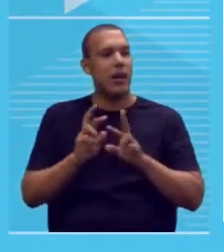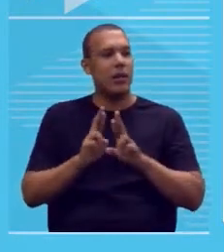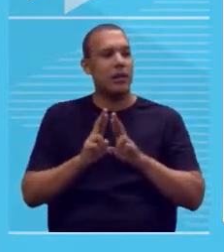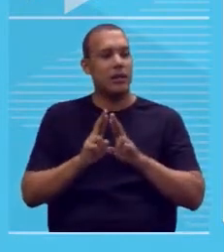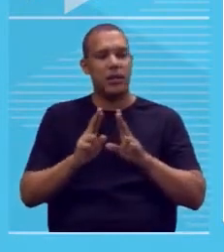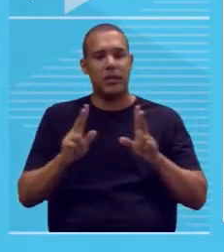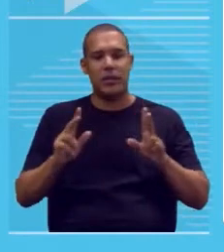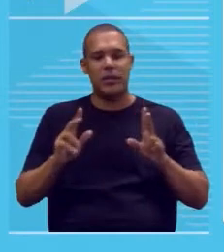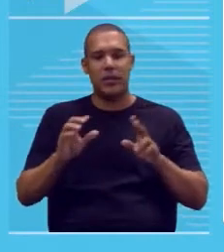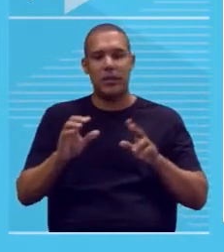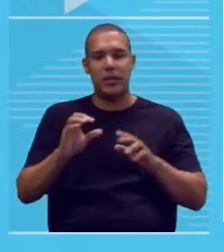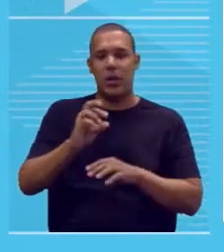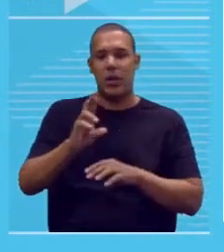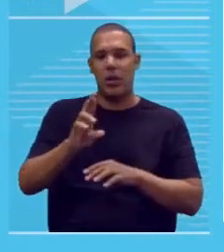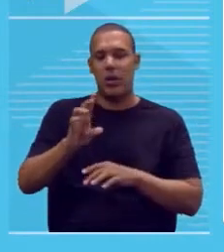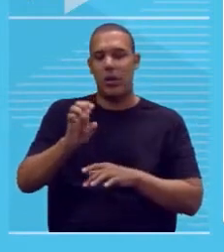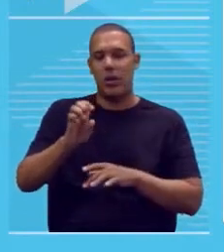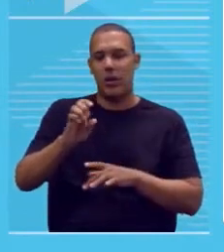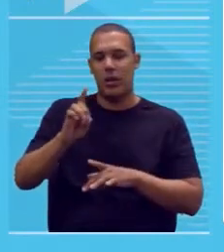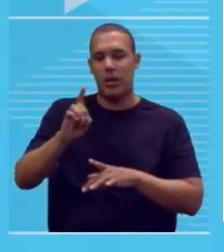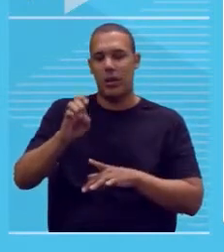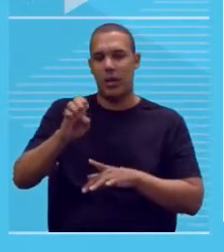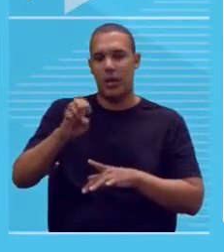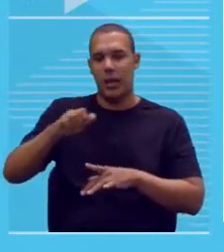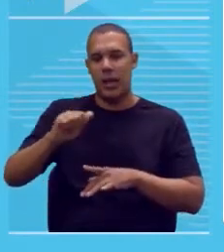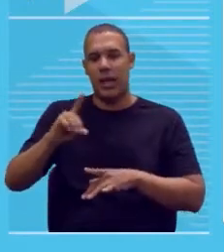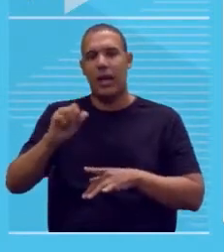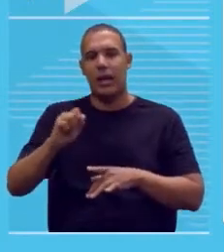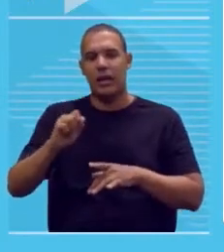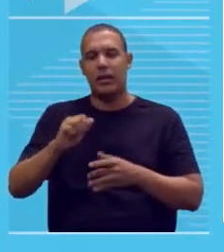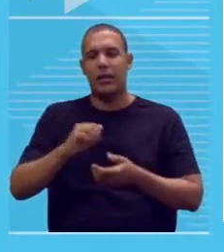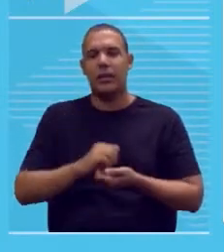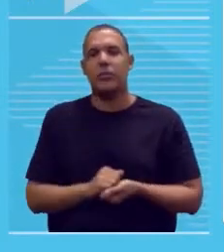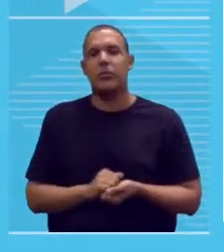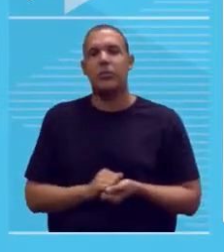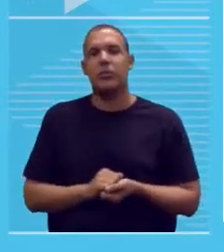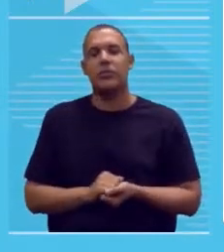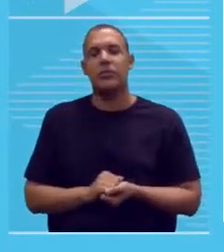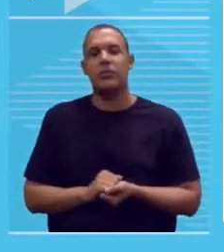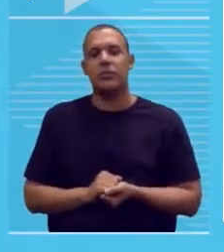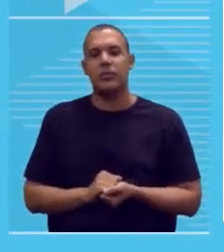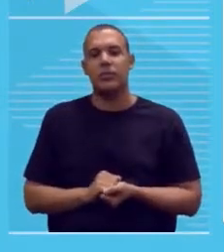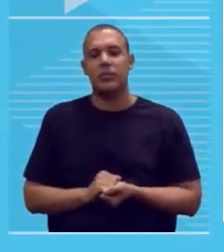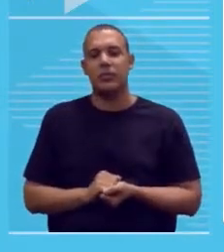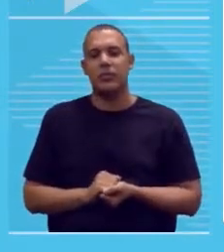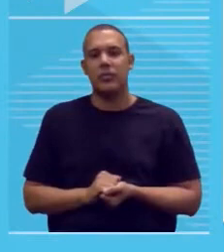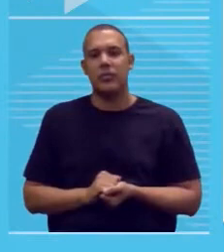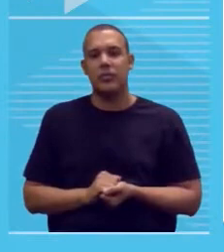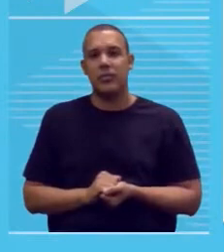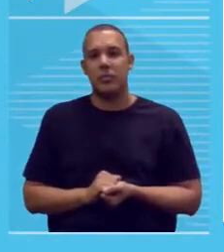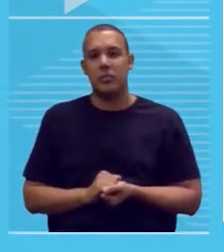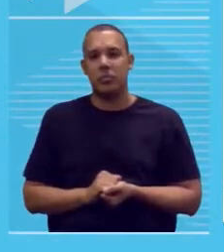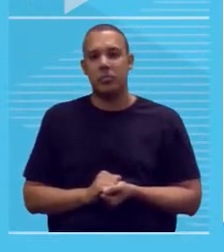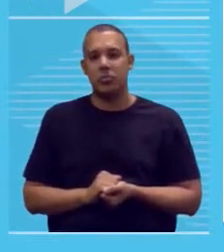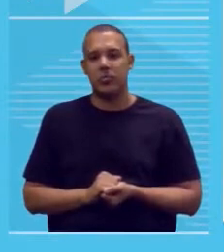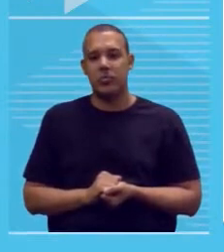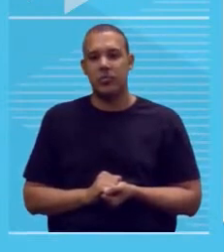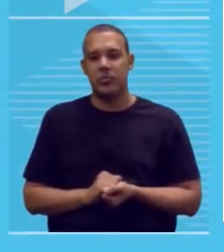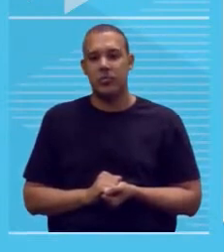as ordenadas dos dois pontos pela diferença das abscissas entre esses dois pontos. Tudo bem até